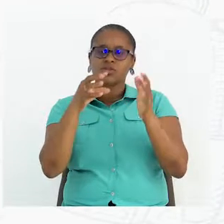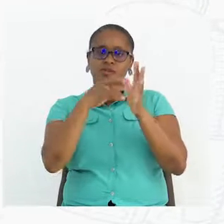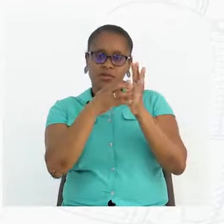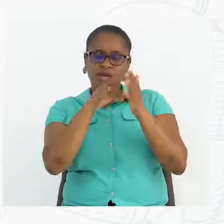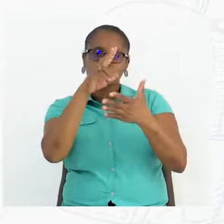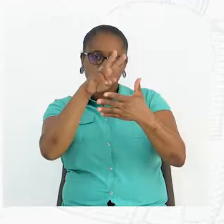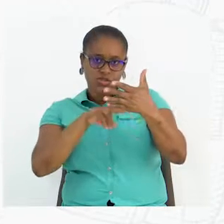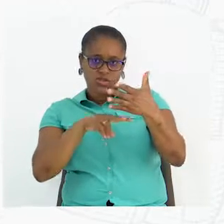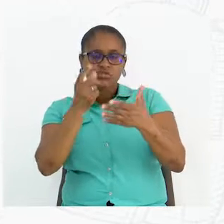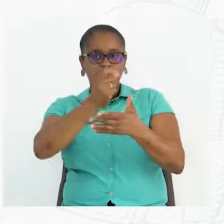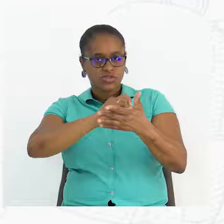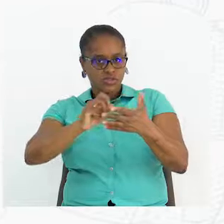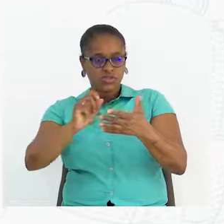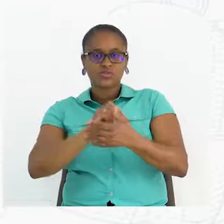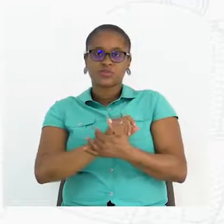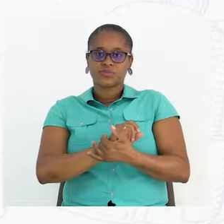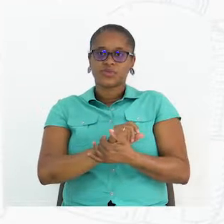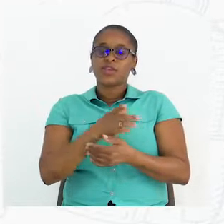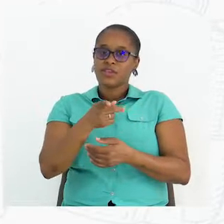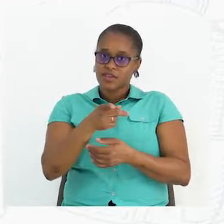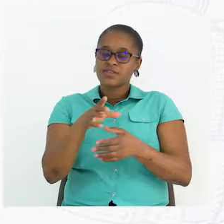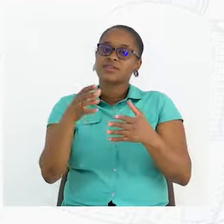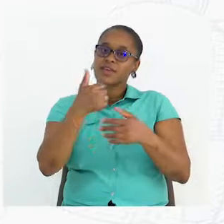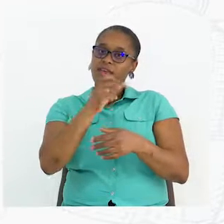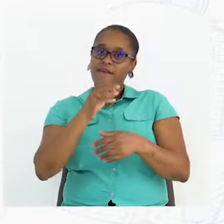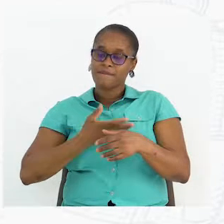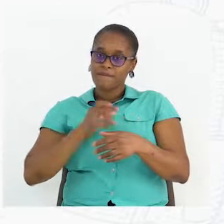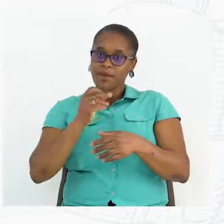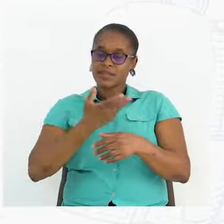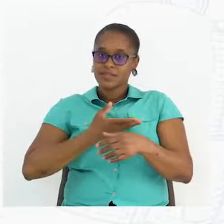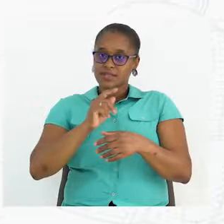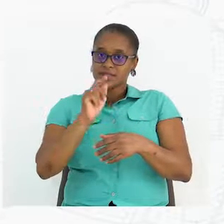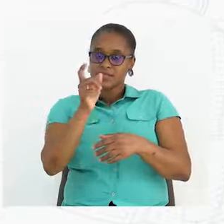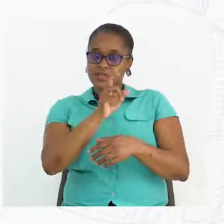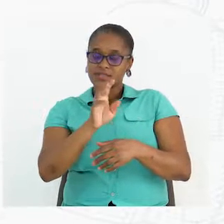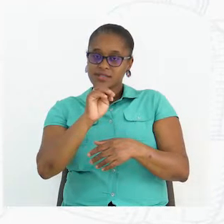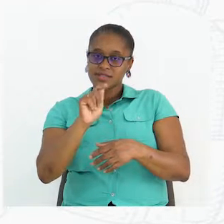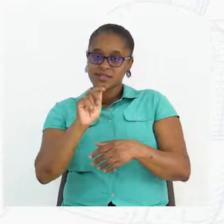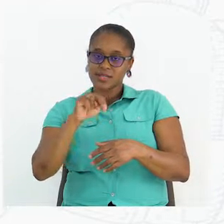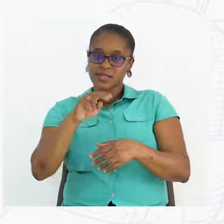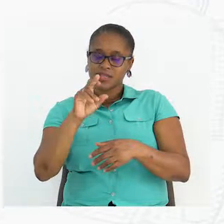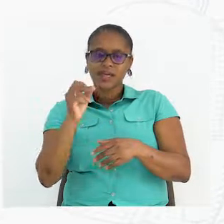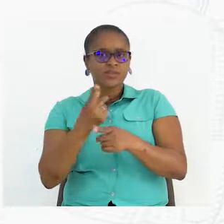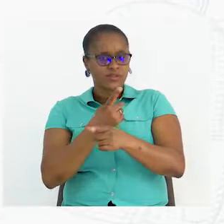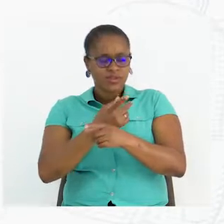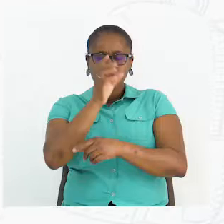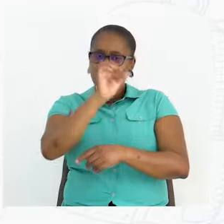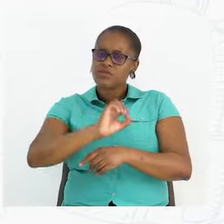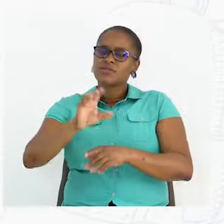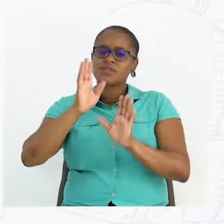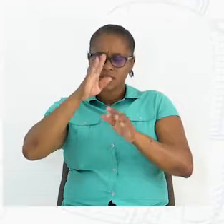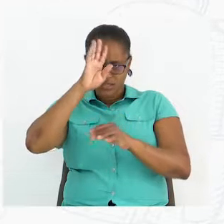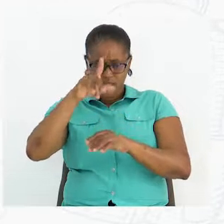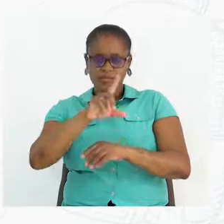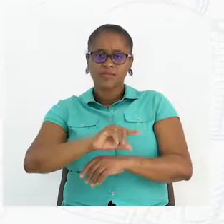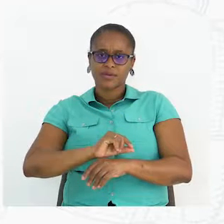ao texto escrito. Portanto, é isto que é banda desenhada. É algo que vocês também já sabem. Agora,